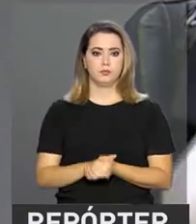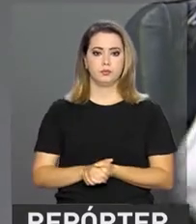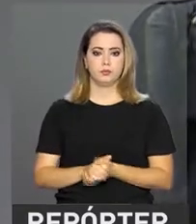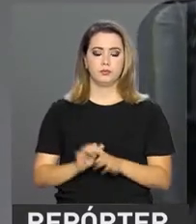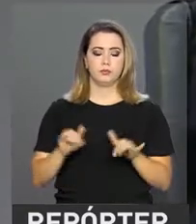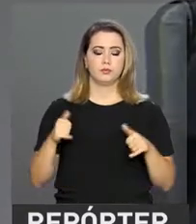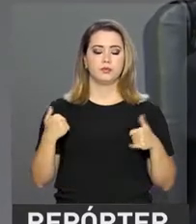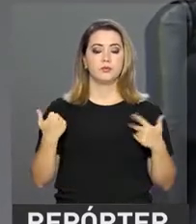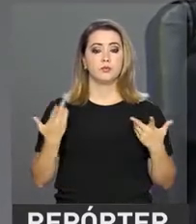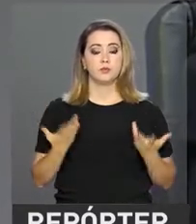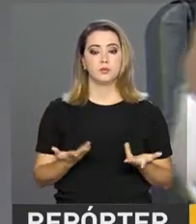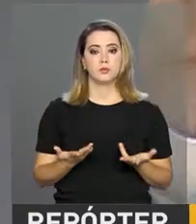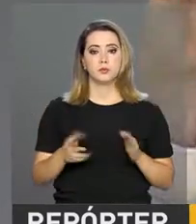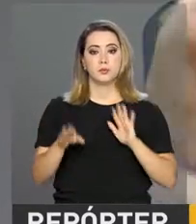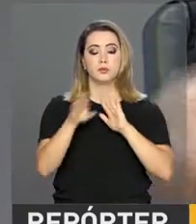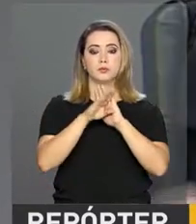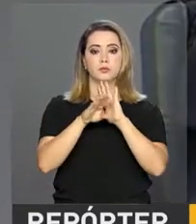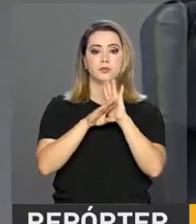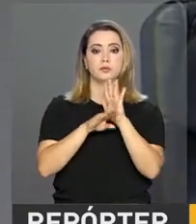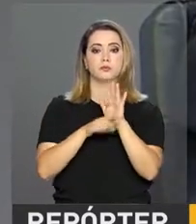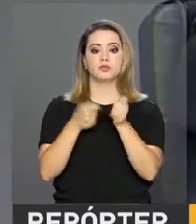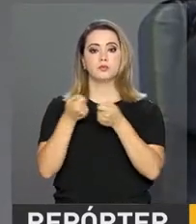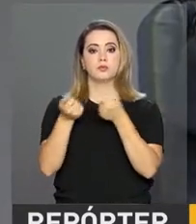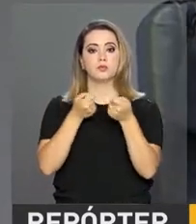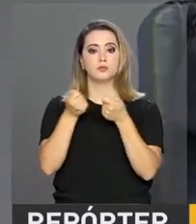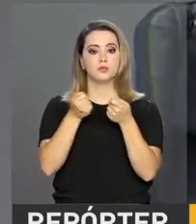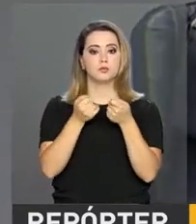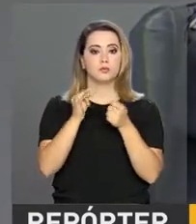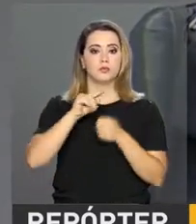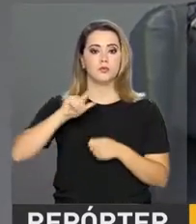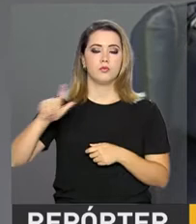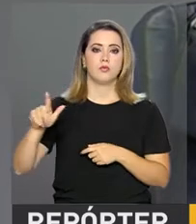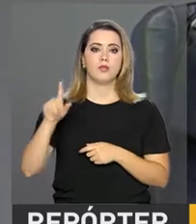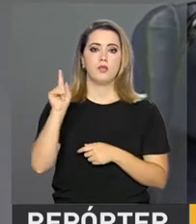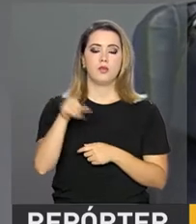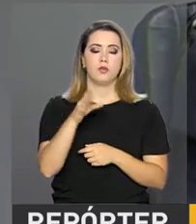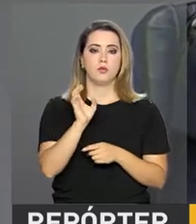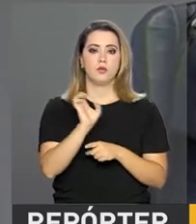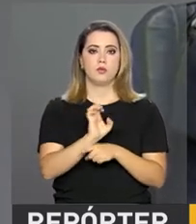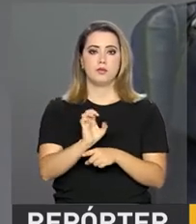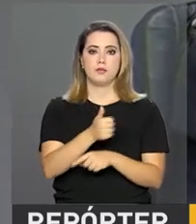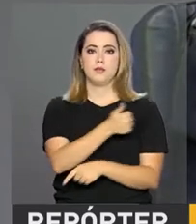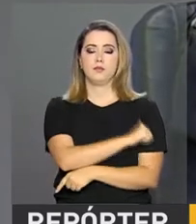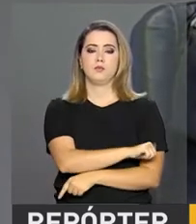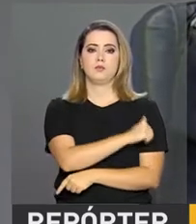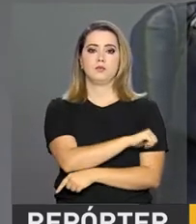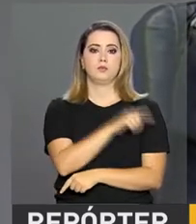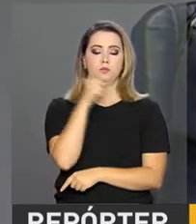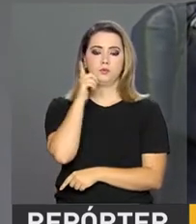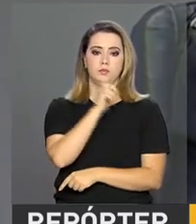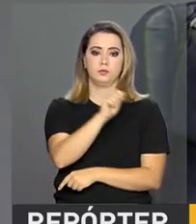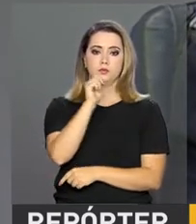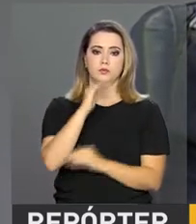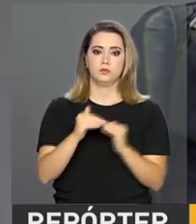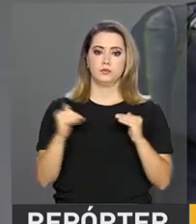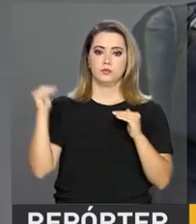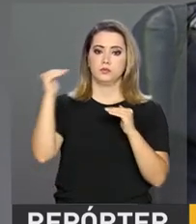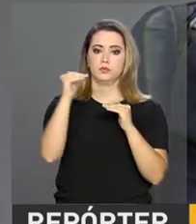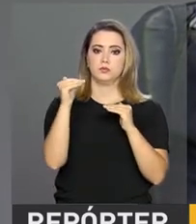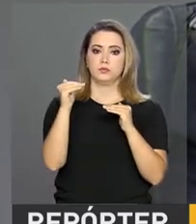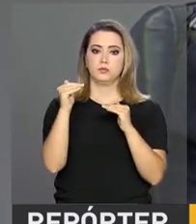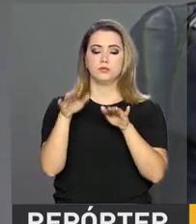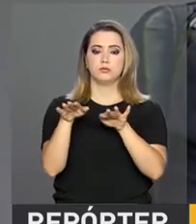Com isto, o plano de ajuste fiscal do Estado atinge o seu ponto de